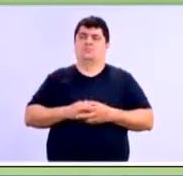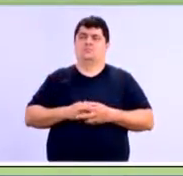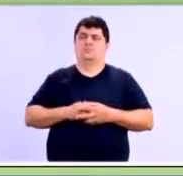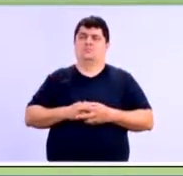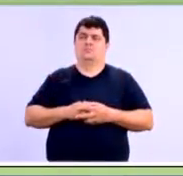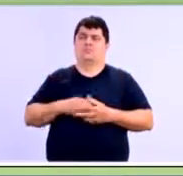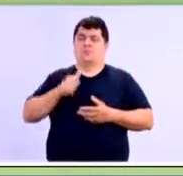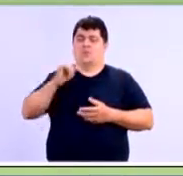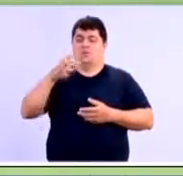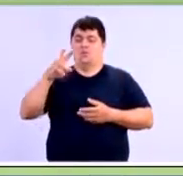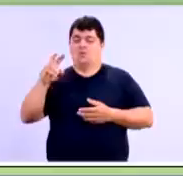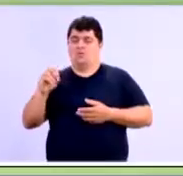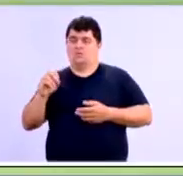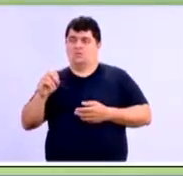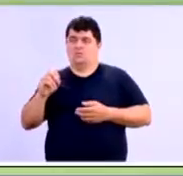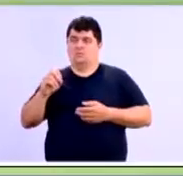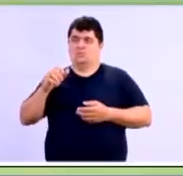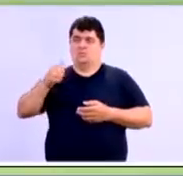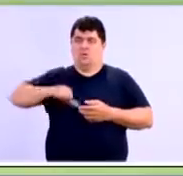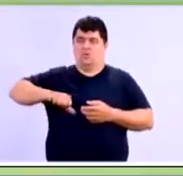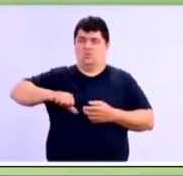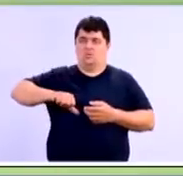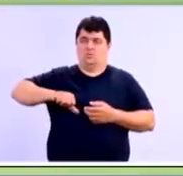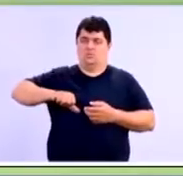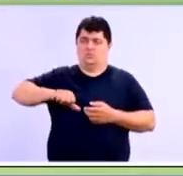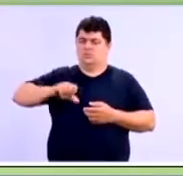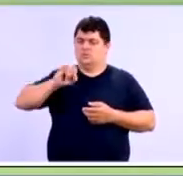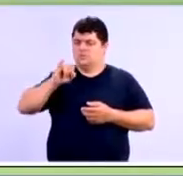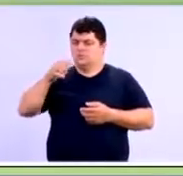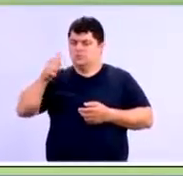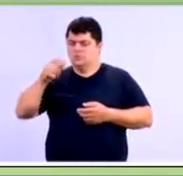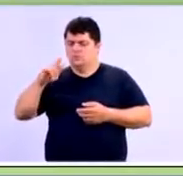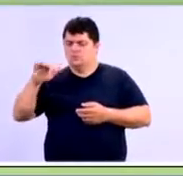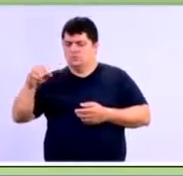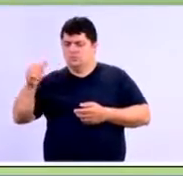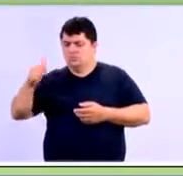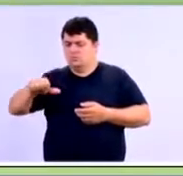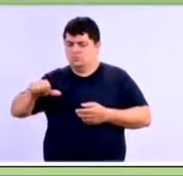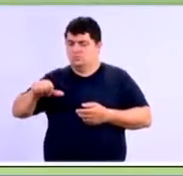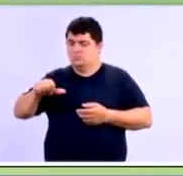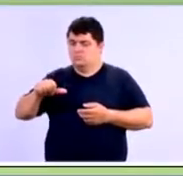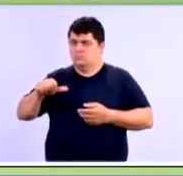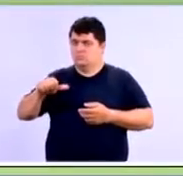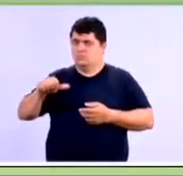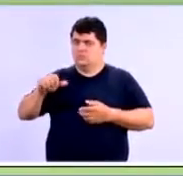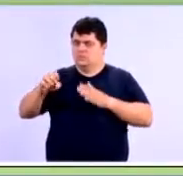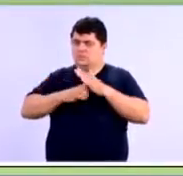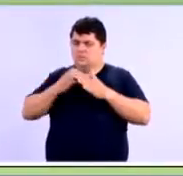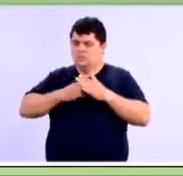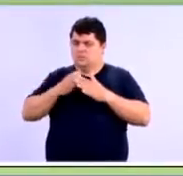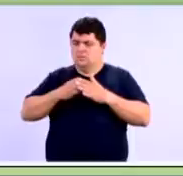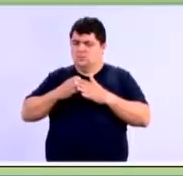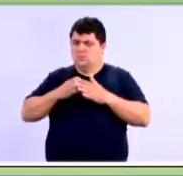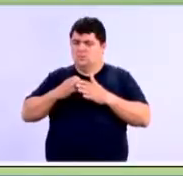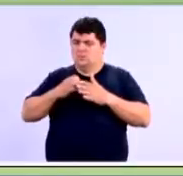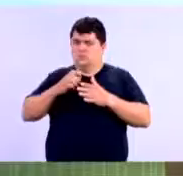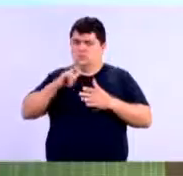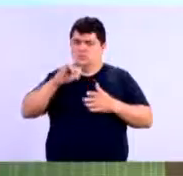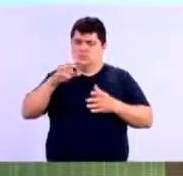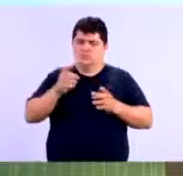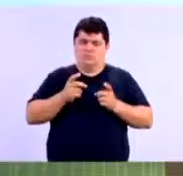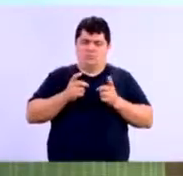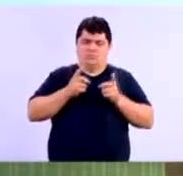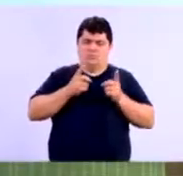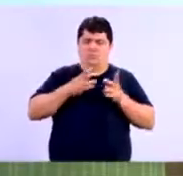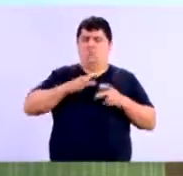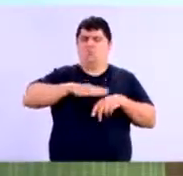O ativo, o giro do ativo piorou. Se o giro do ativo piorou, significa, professor, a empresa não teve maior ganho com o giro, ele não vendeu